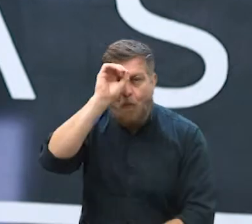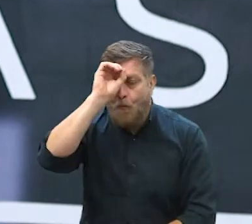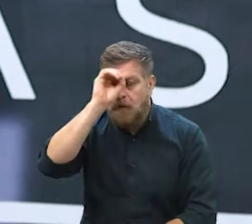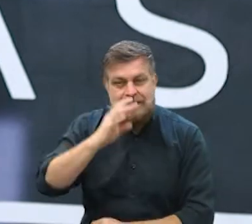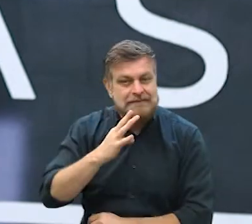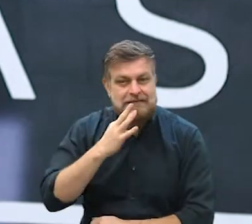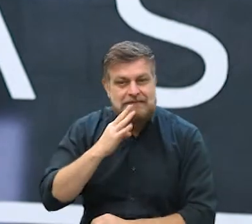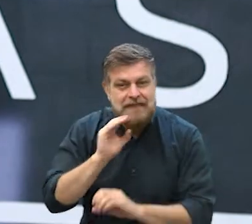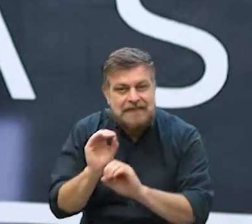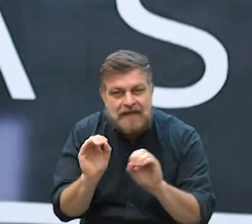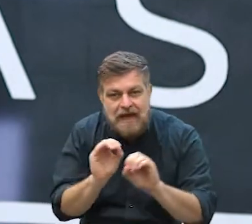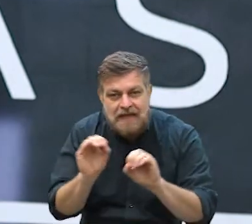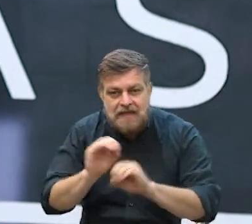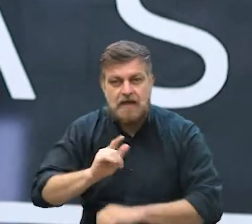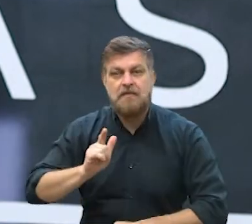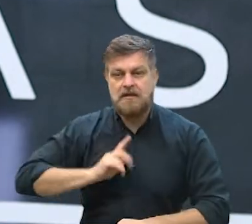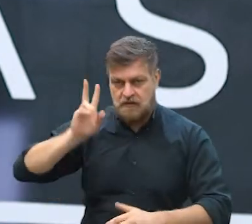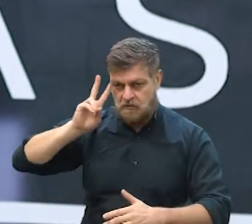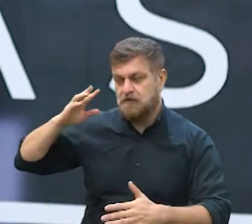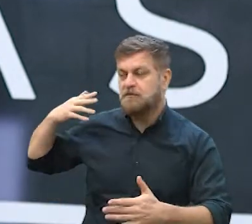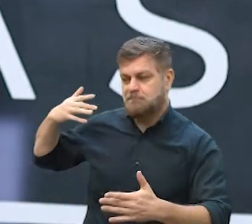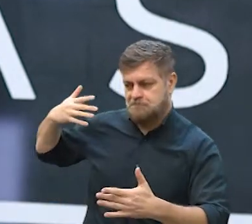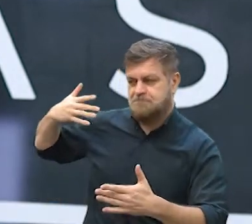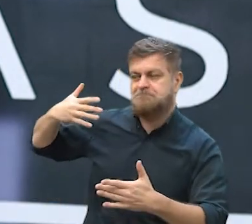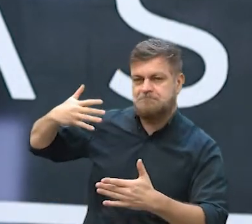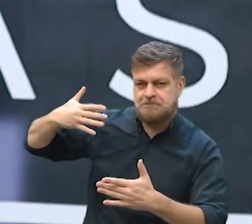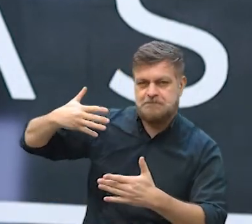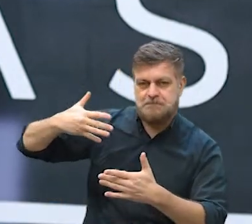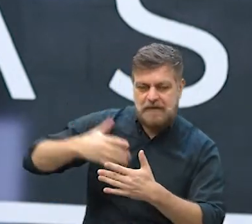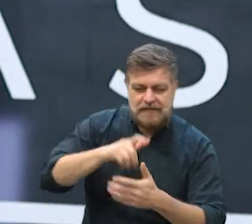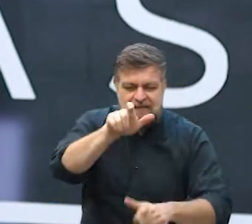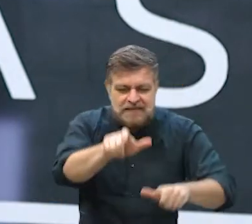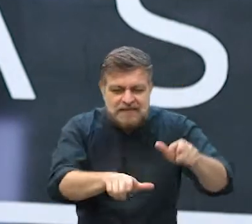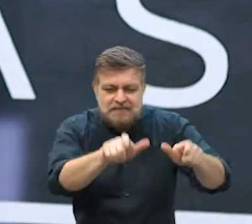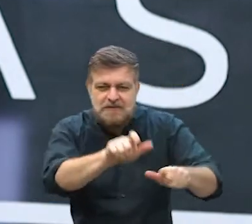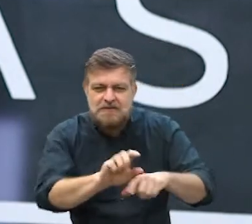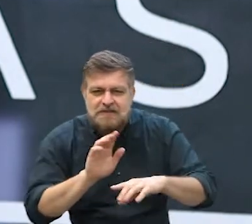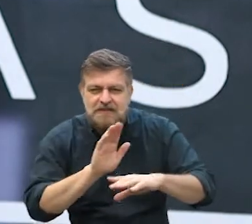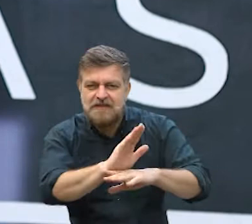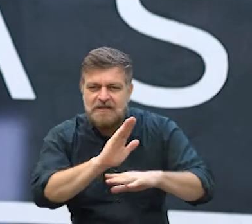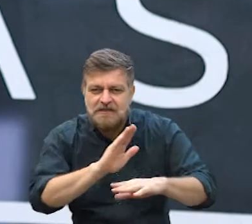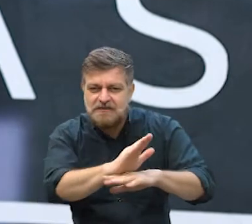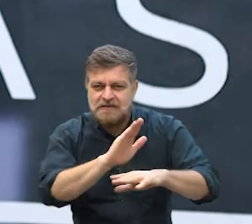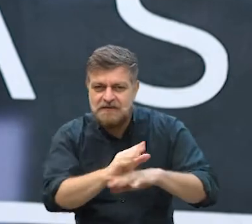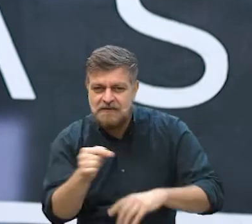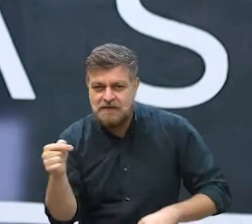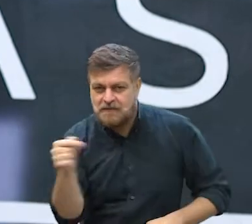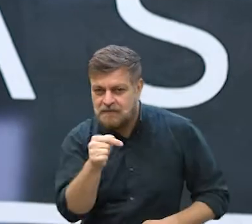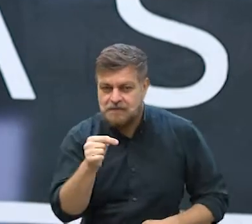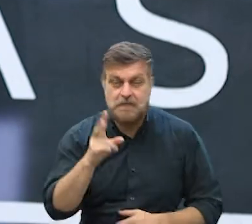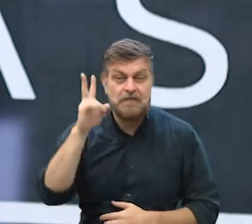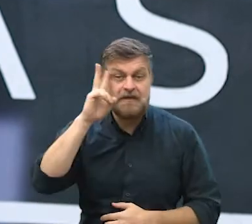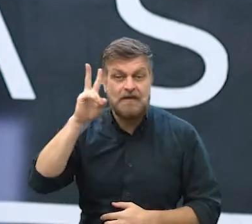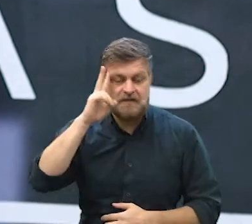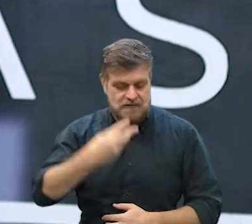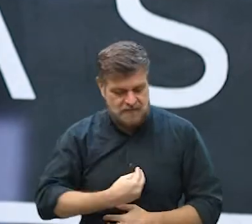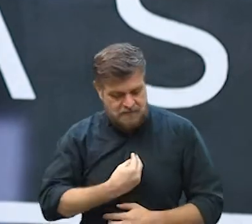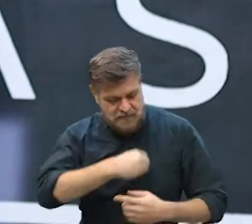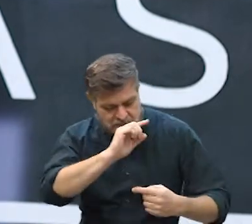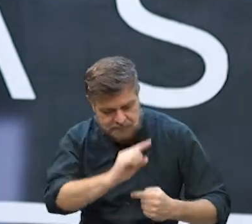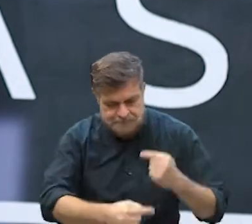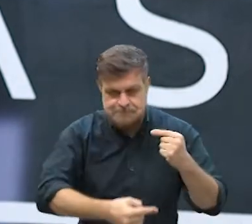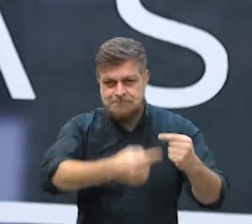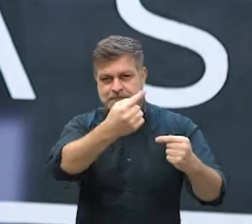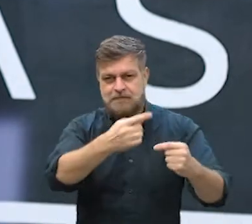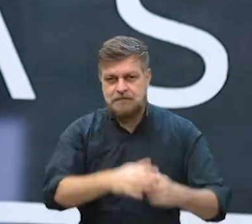falar, mas que tem uma longa história aqui no município, que está ajudando muita gente a construir uma história diferente, que